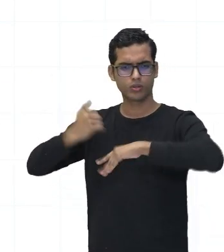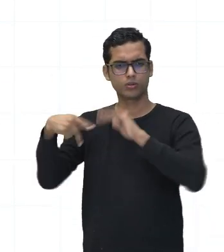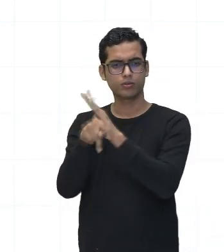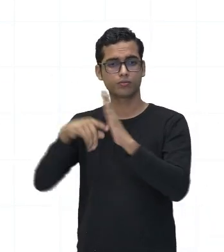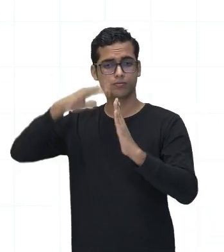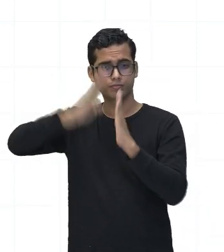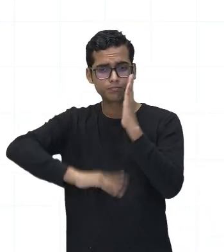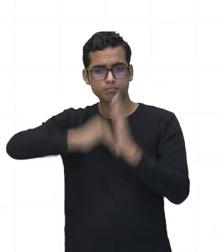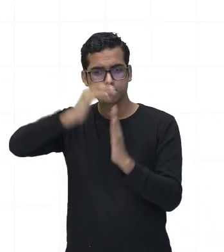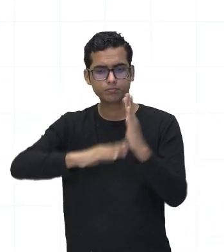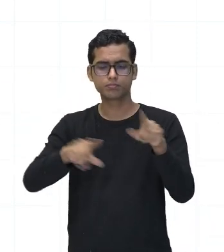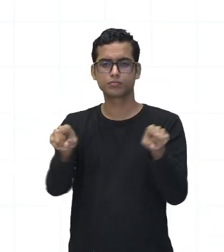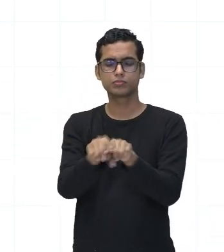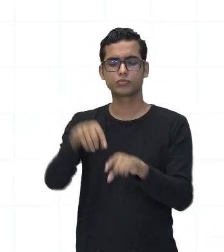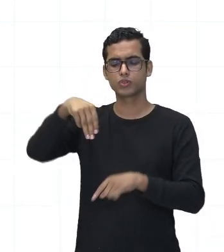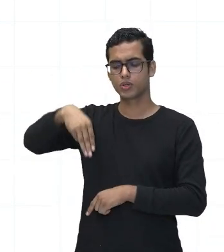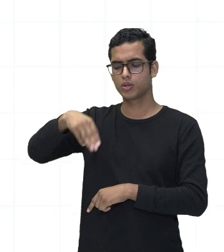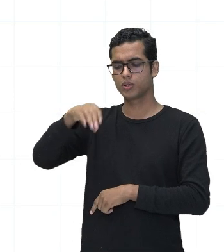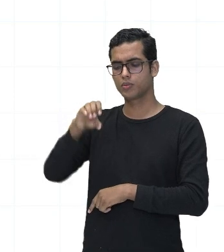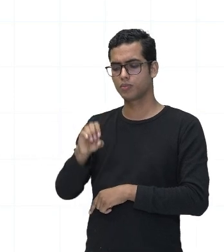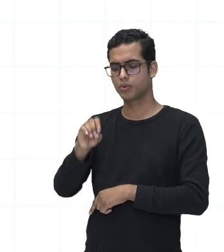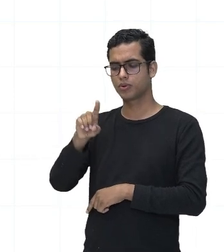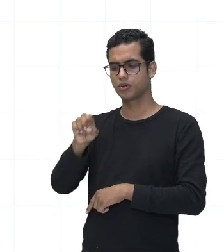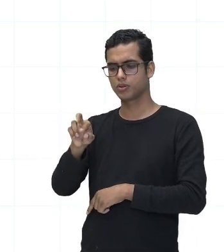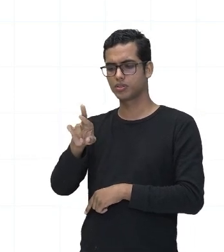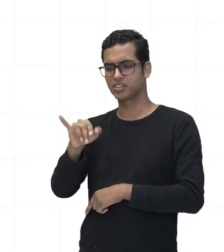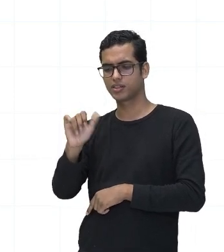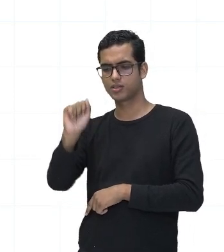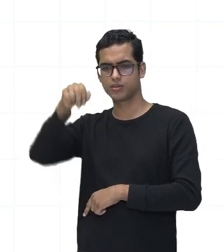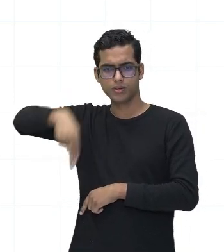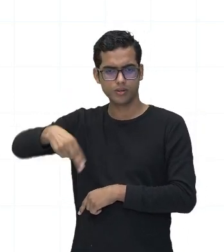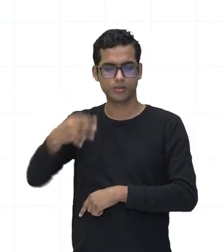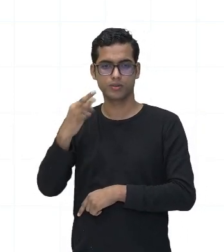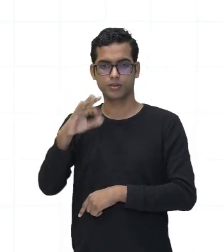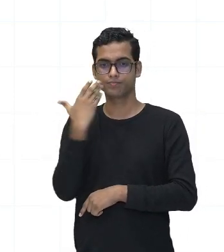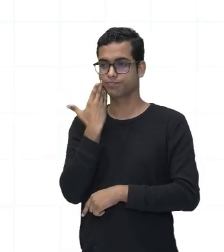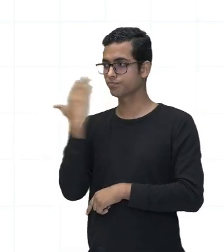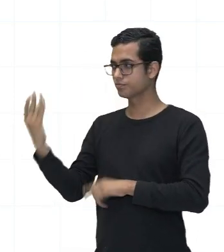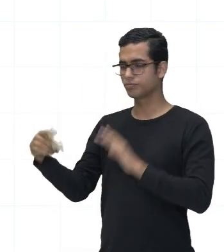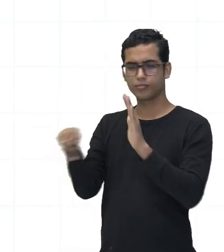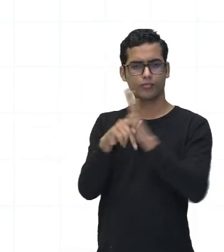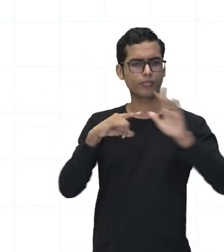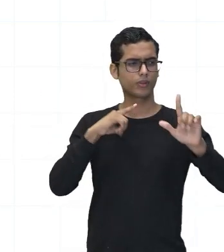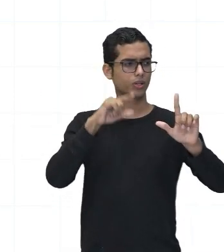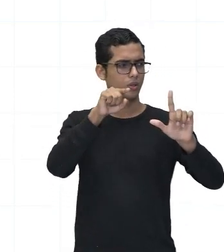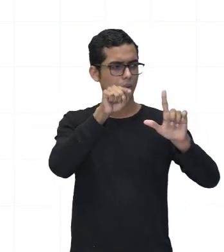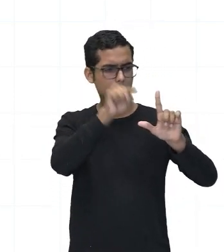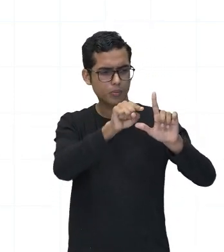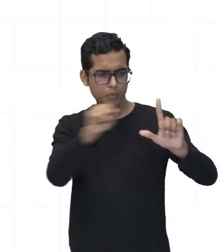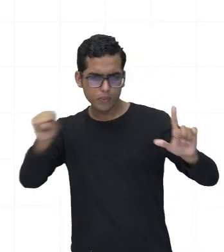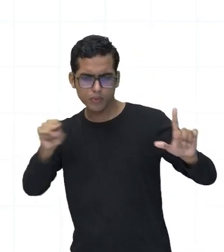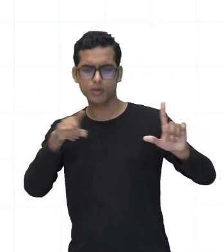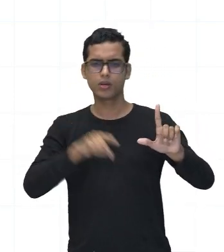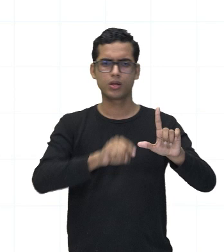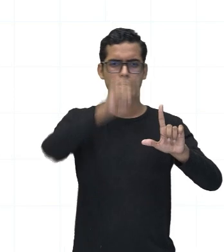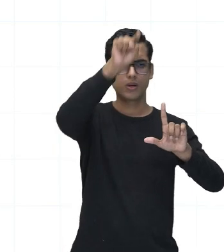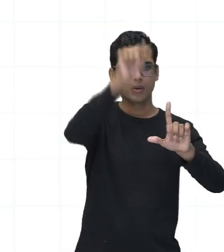Pierre Mondrian. Essas linhas, como eu já falei, sempre ele pinta na mesma